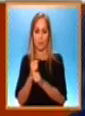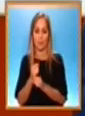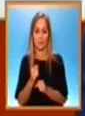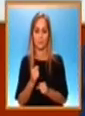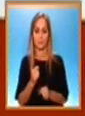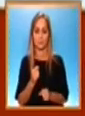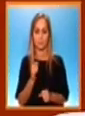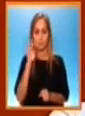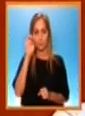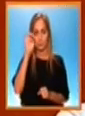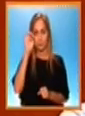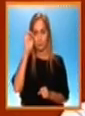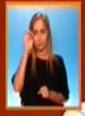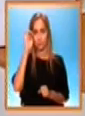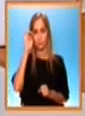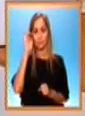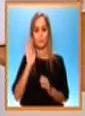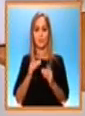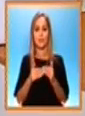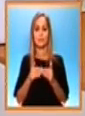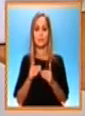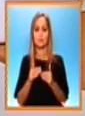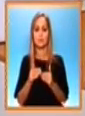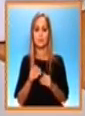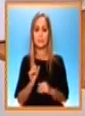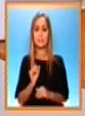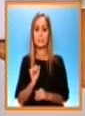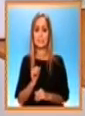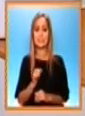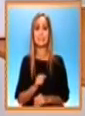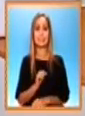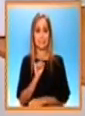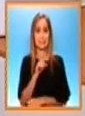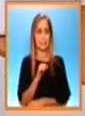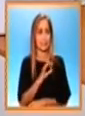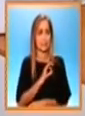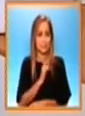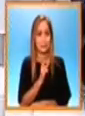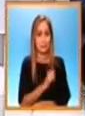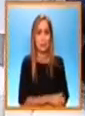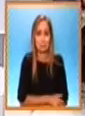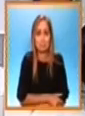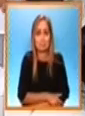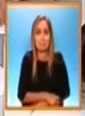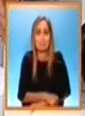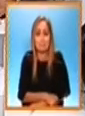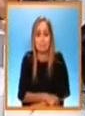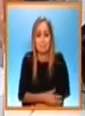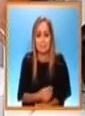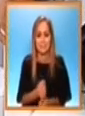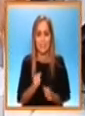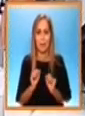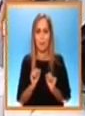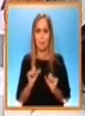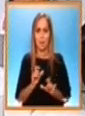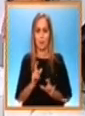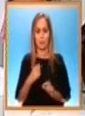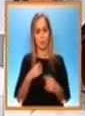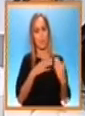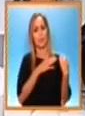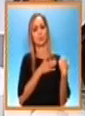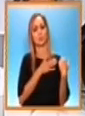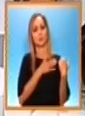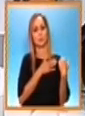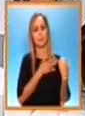Nem para o Daniel. Algum momento de... Sim, senhora Henrique, inúcio. É o que tu quiseres. Alguma maneira constrangedora. É uma responsabilidade,